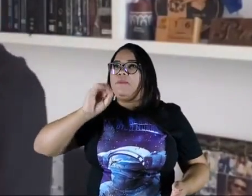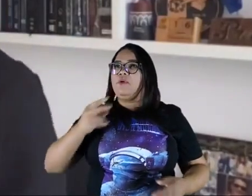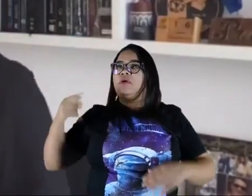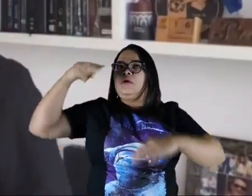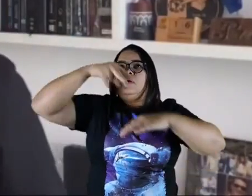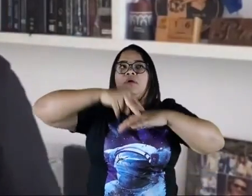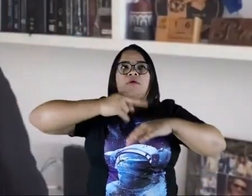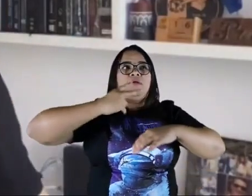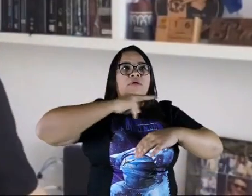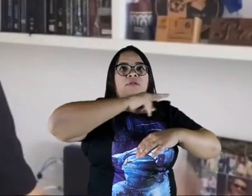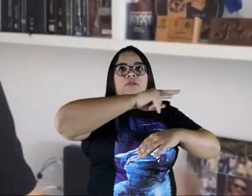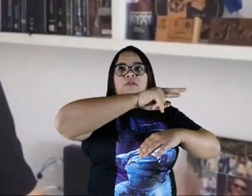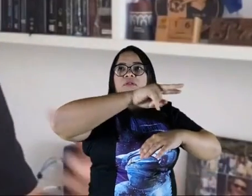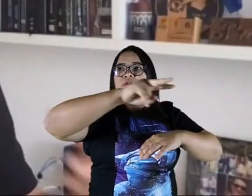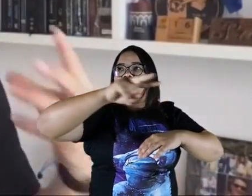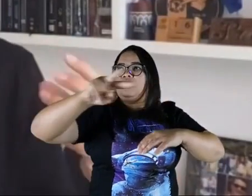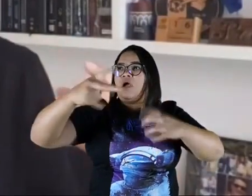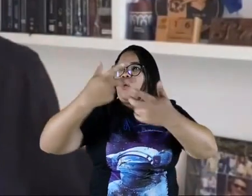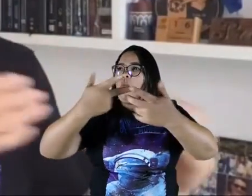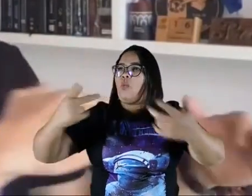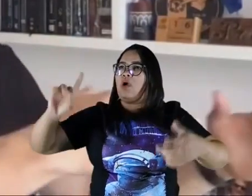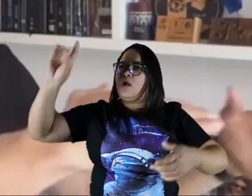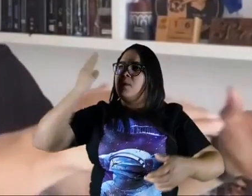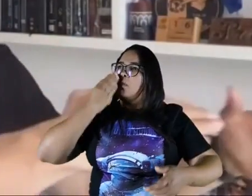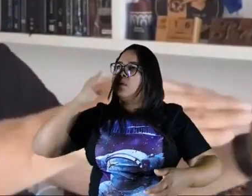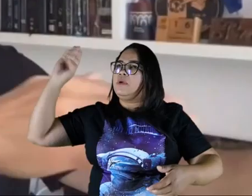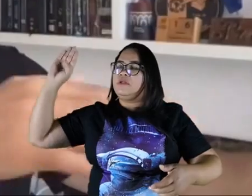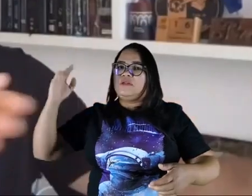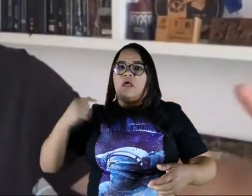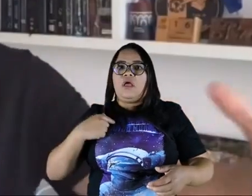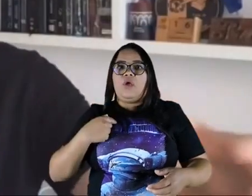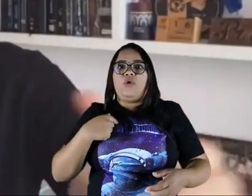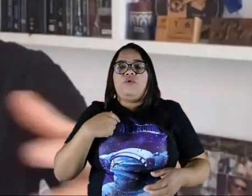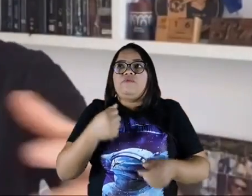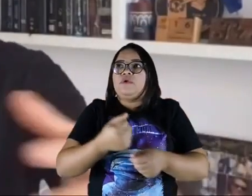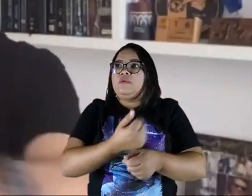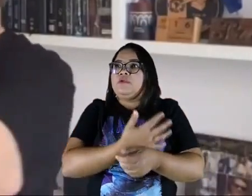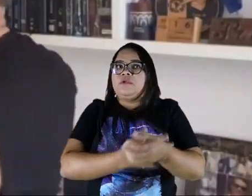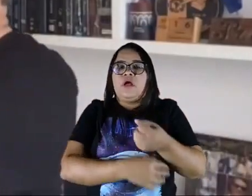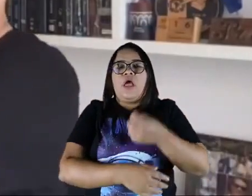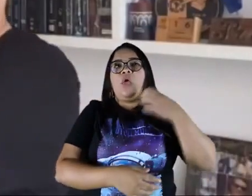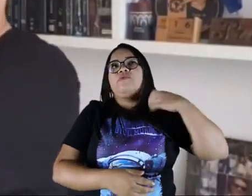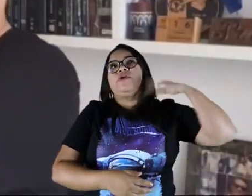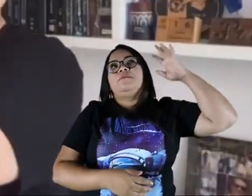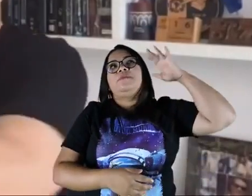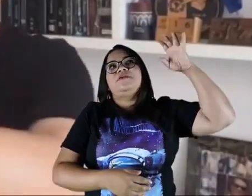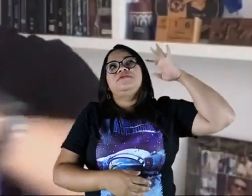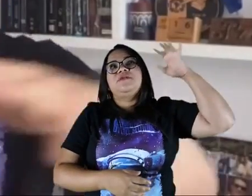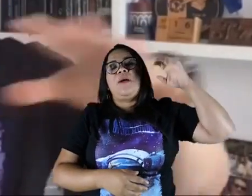havia prometido, imaginei Moisés olhando